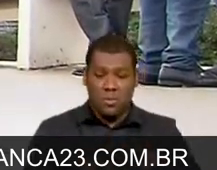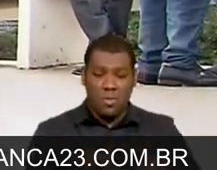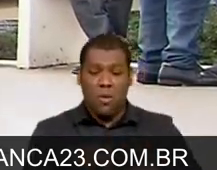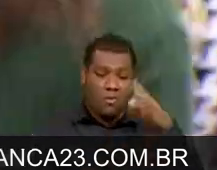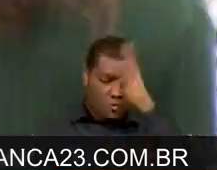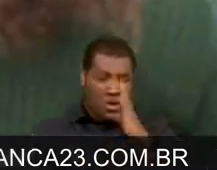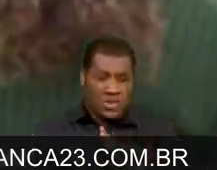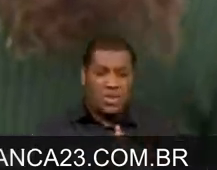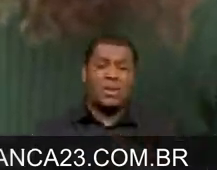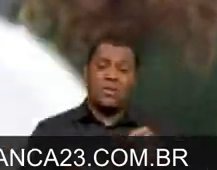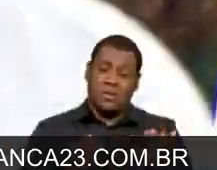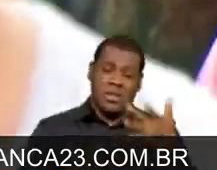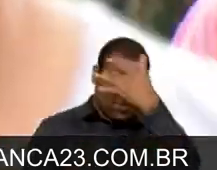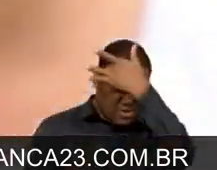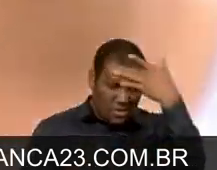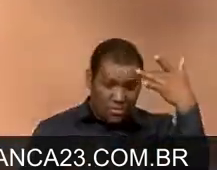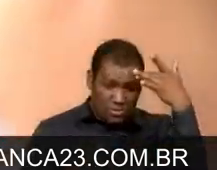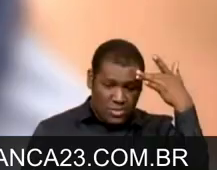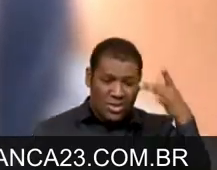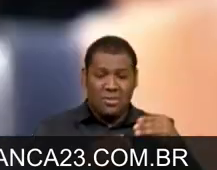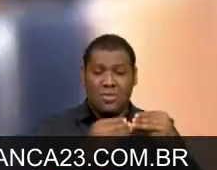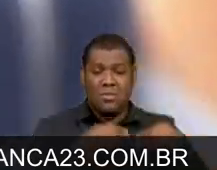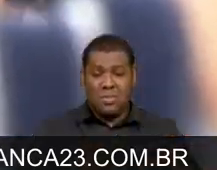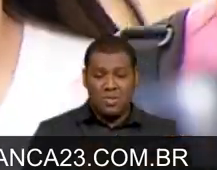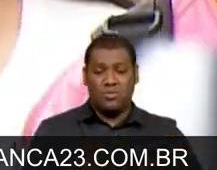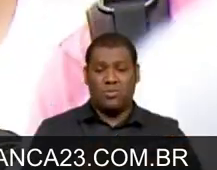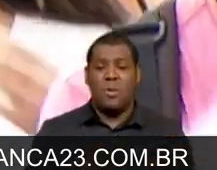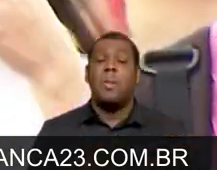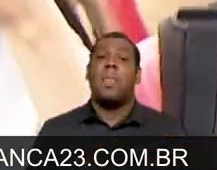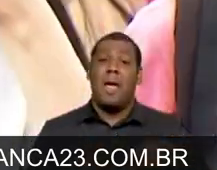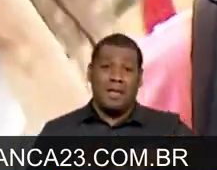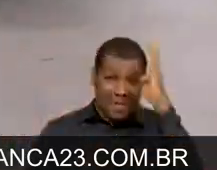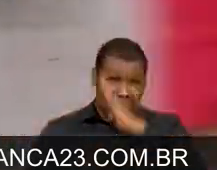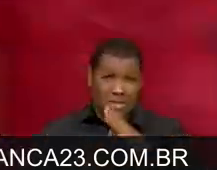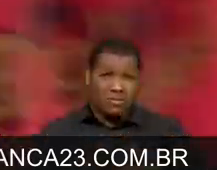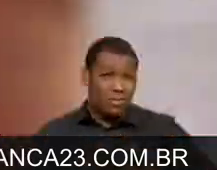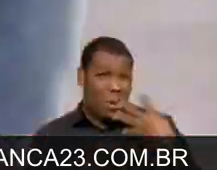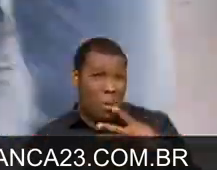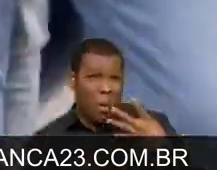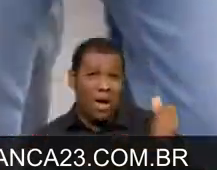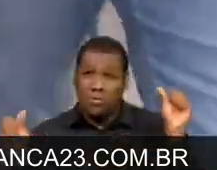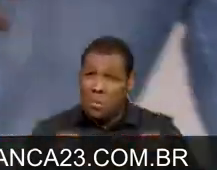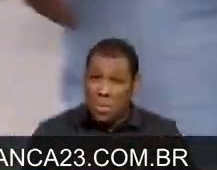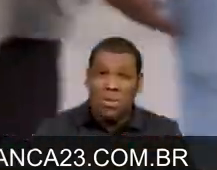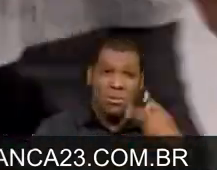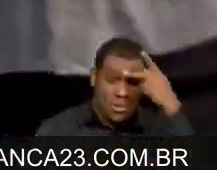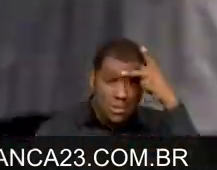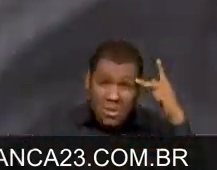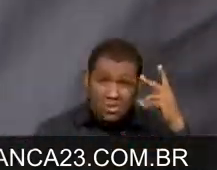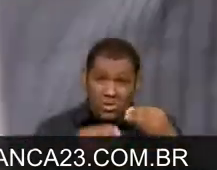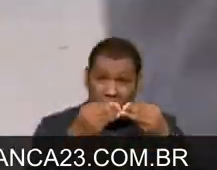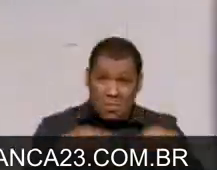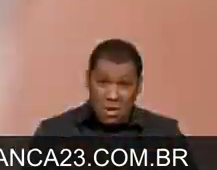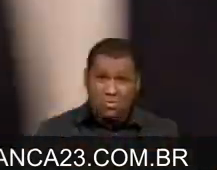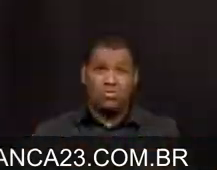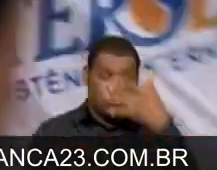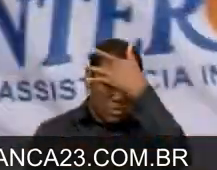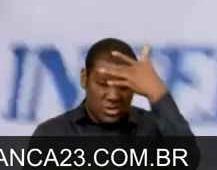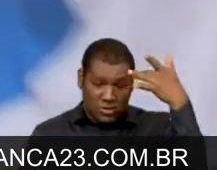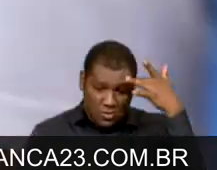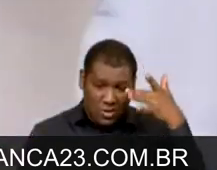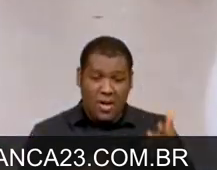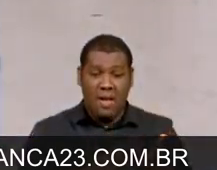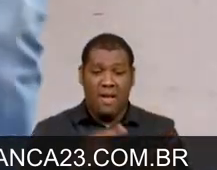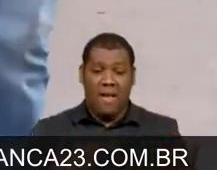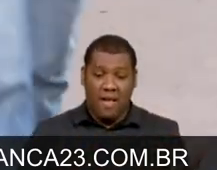saúde mental. O país foi considerado o quarto pior do mundo nessa área, em um ranking de 71 países, segundo o relatório